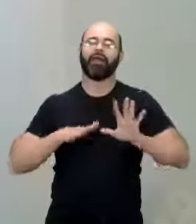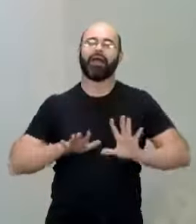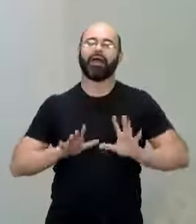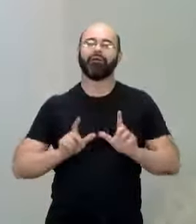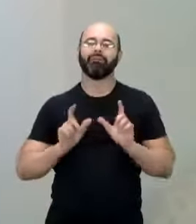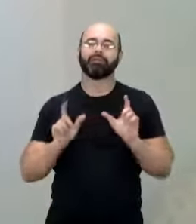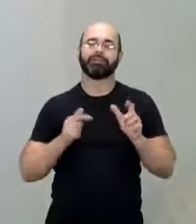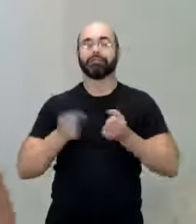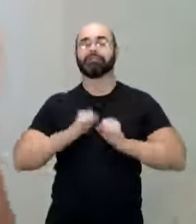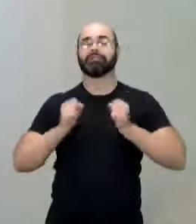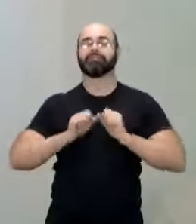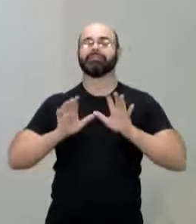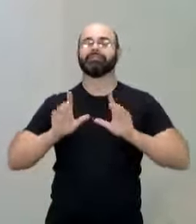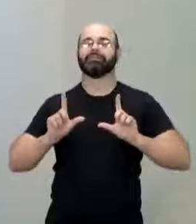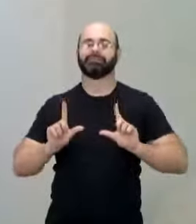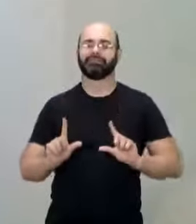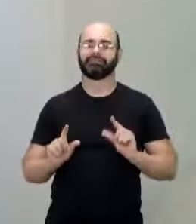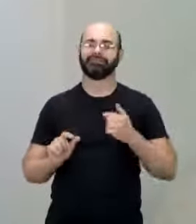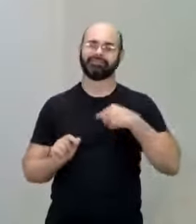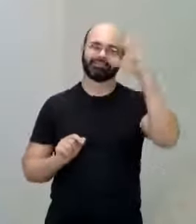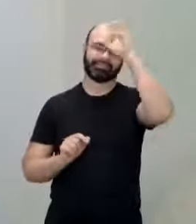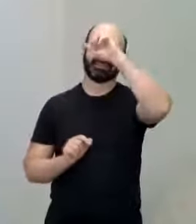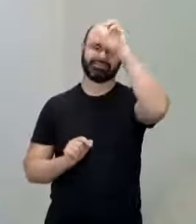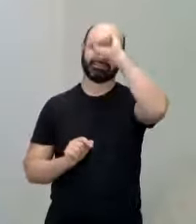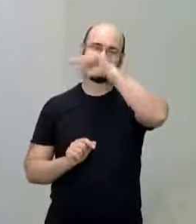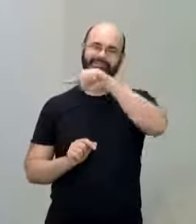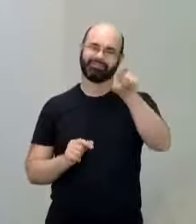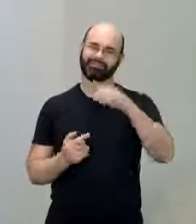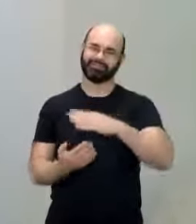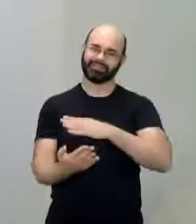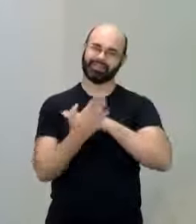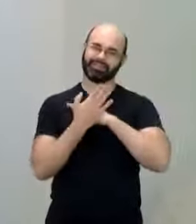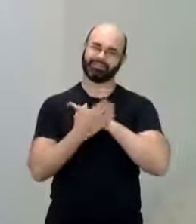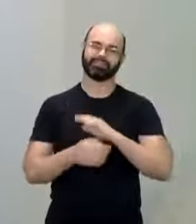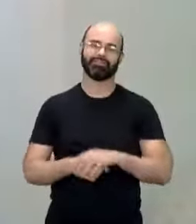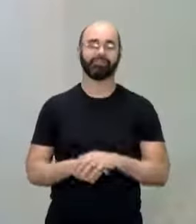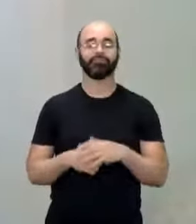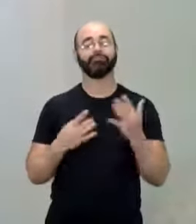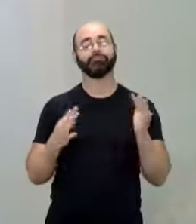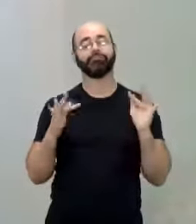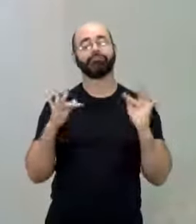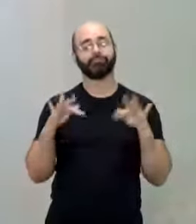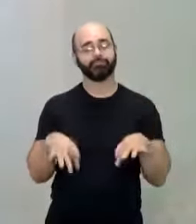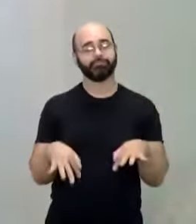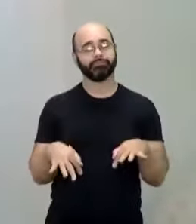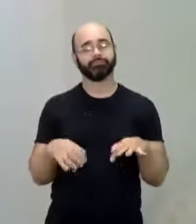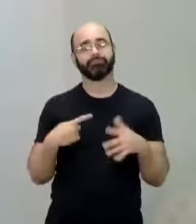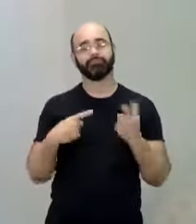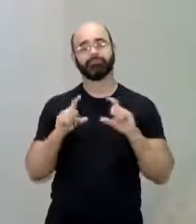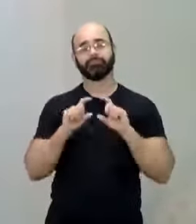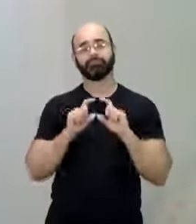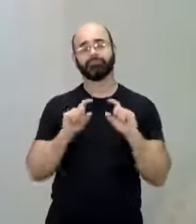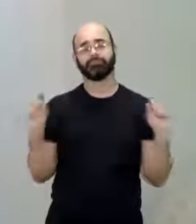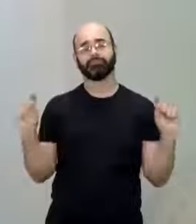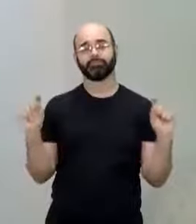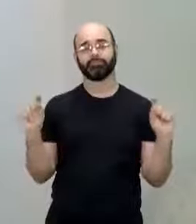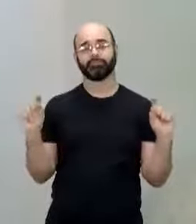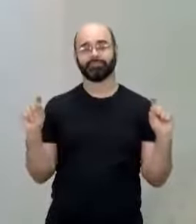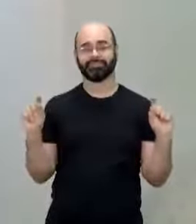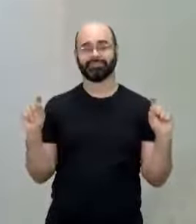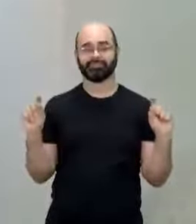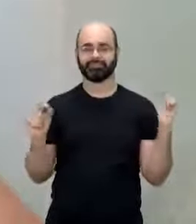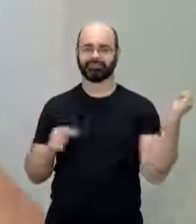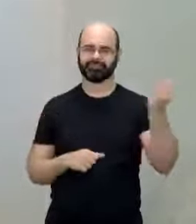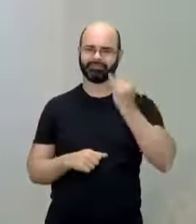cuidar da ansiedade. Então, com certeza, vocês vieram aí. Para terminar, a gente trouxe uma frase que é